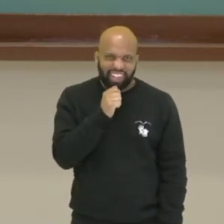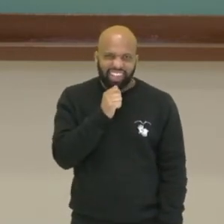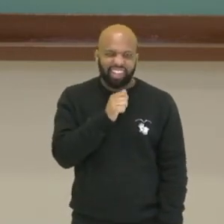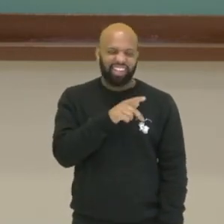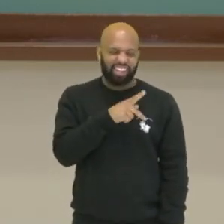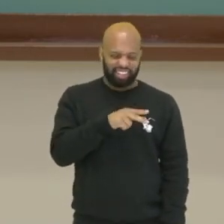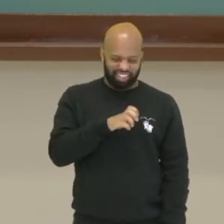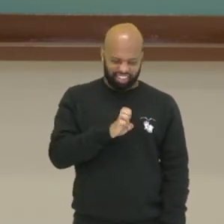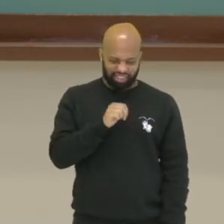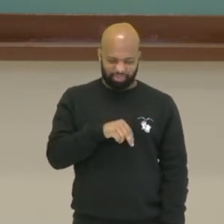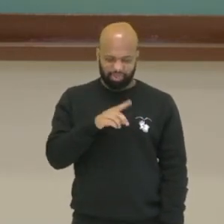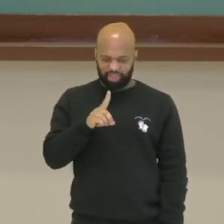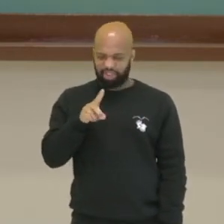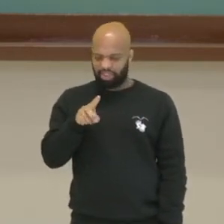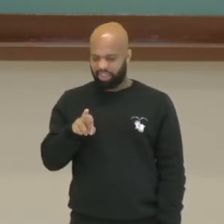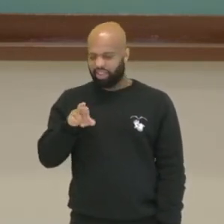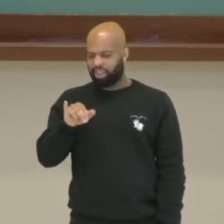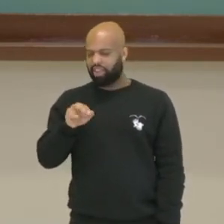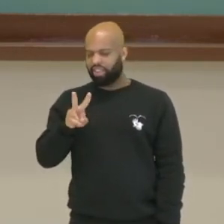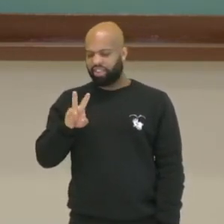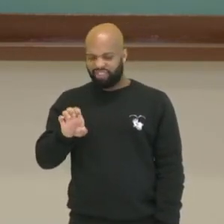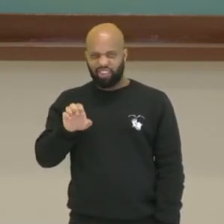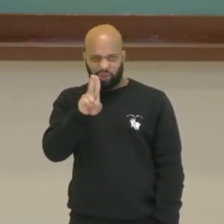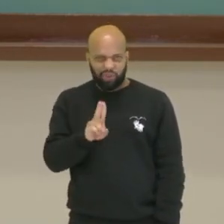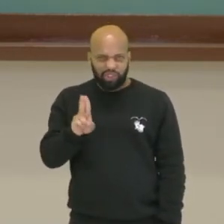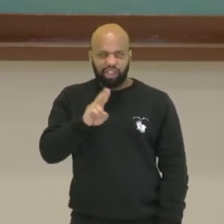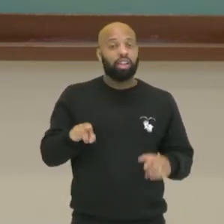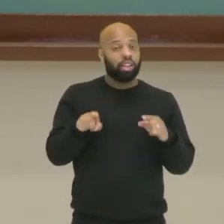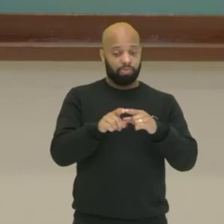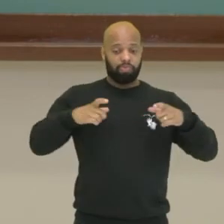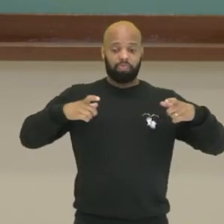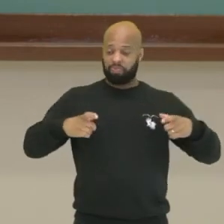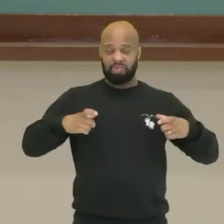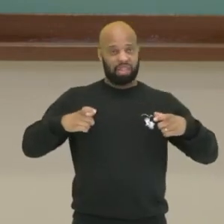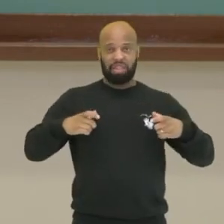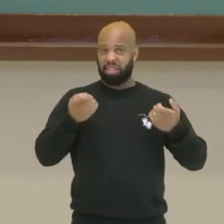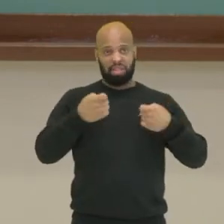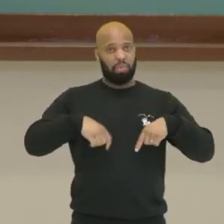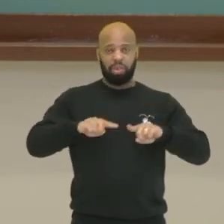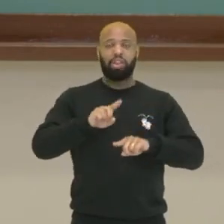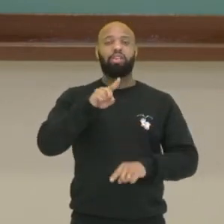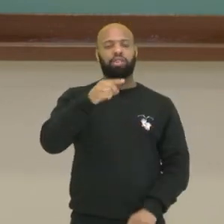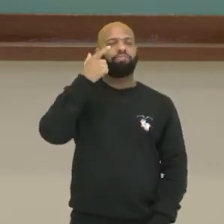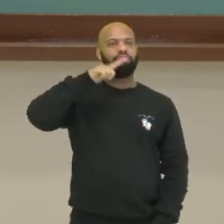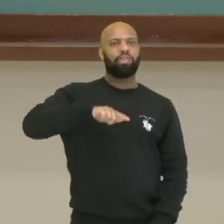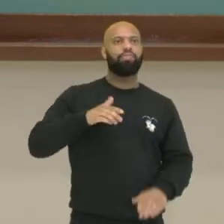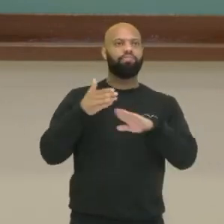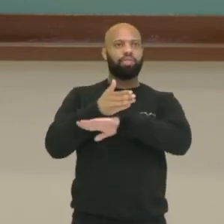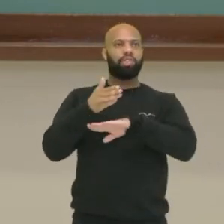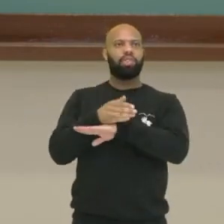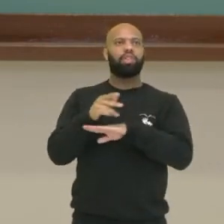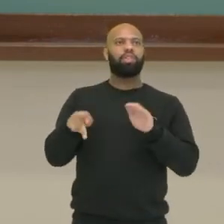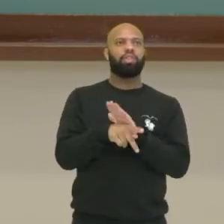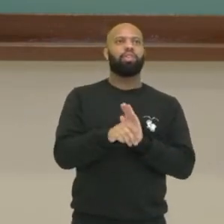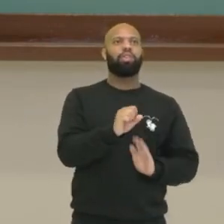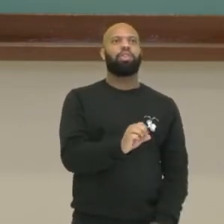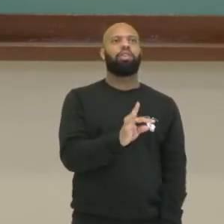Num CD, gravar num CD ou comprar um CD. Para que eu possa ter acesso a um streaming, eu preciso ter